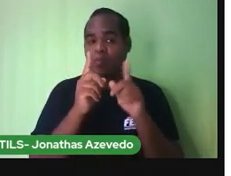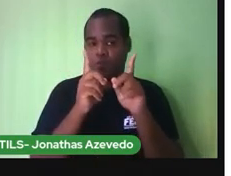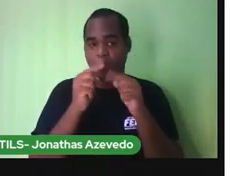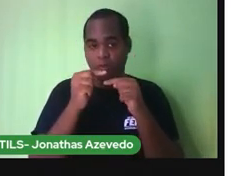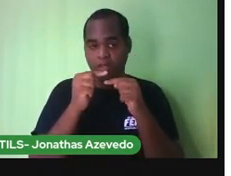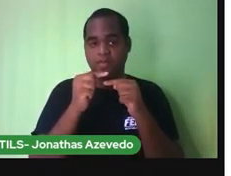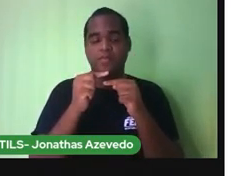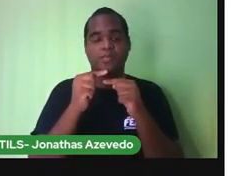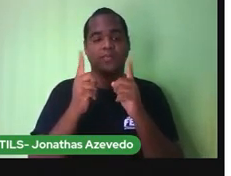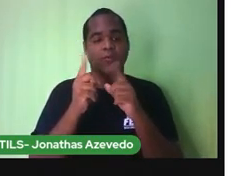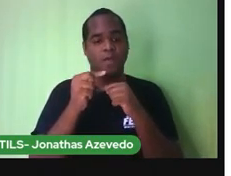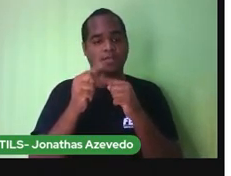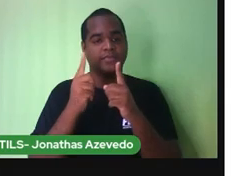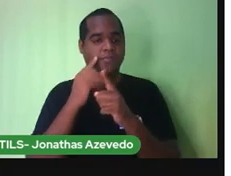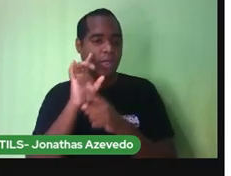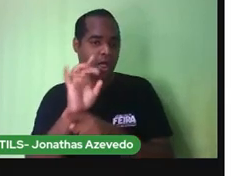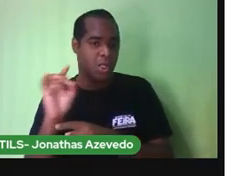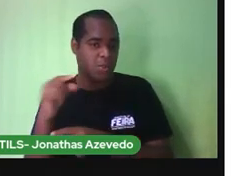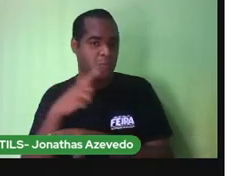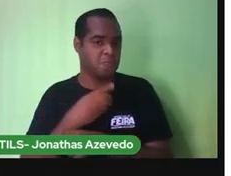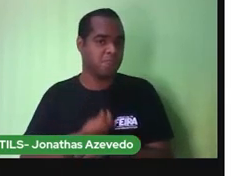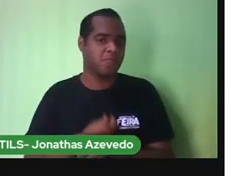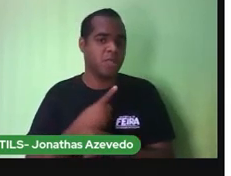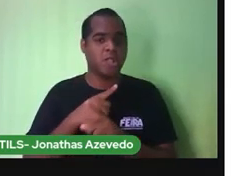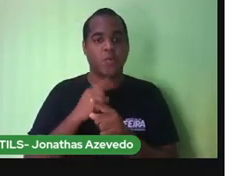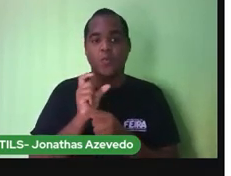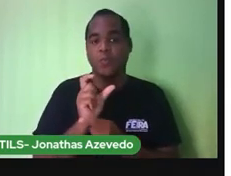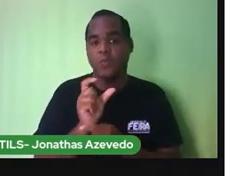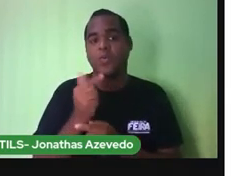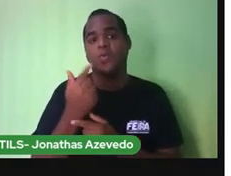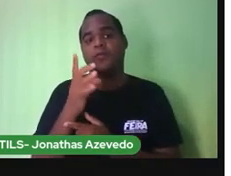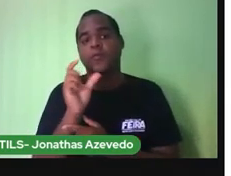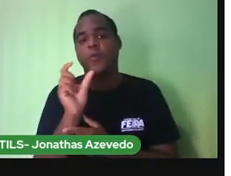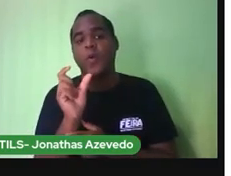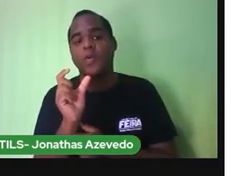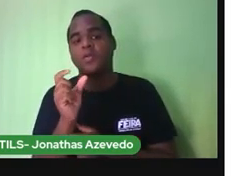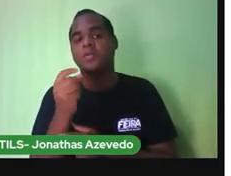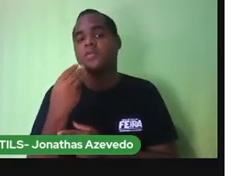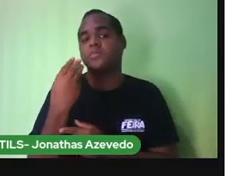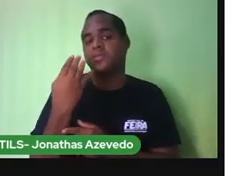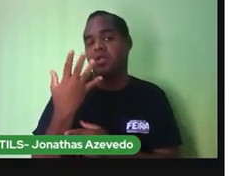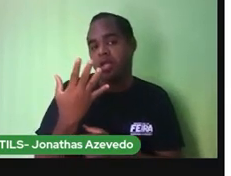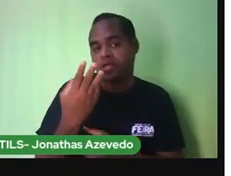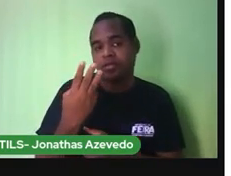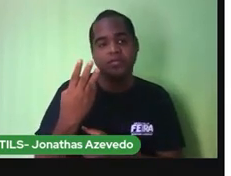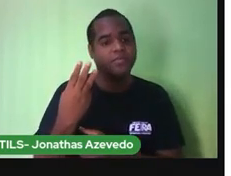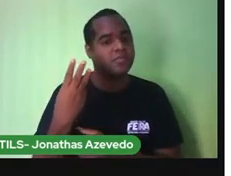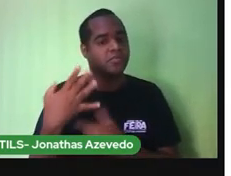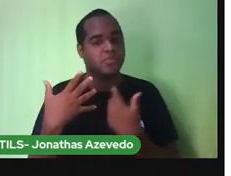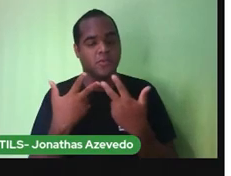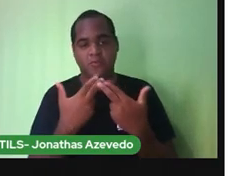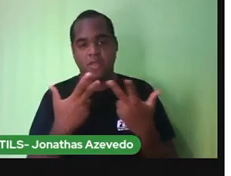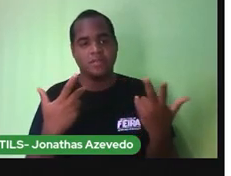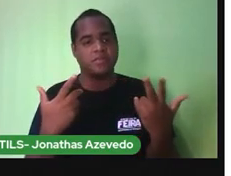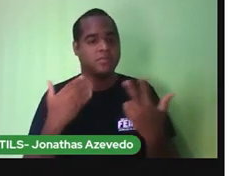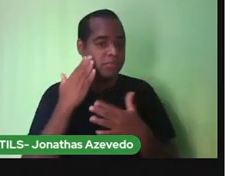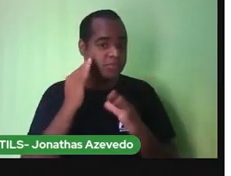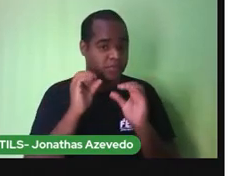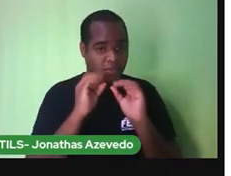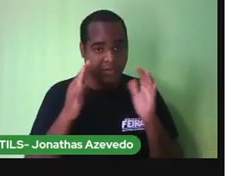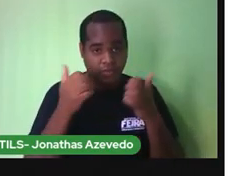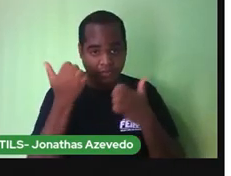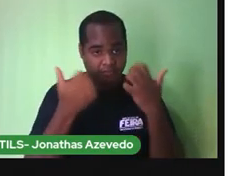vai registrar com o número se foi uma sílaba do as sílabas três sílabas entendeu Como é atividade